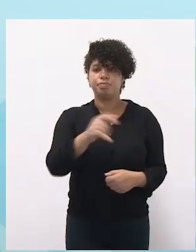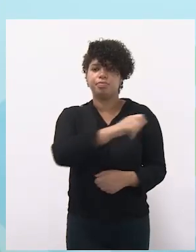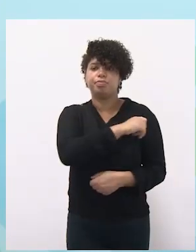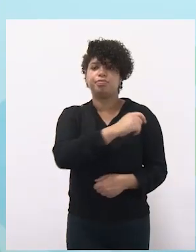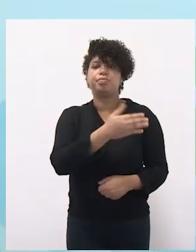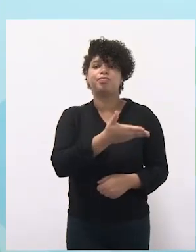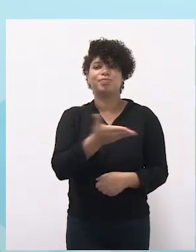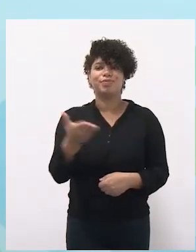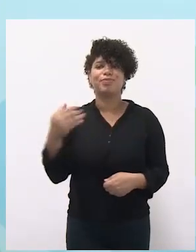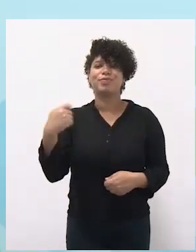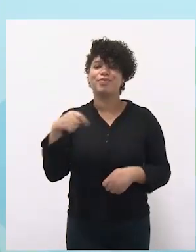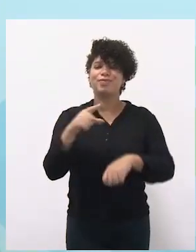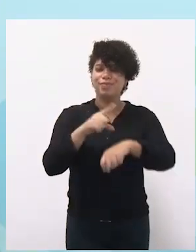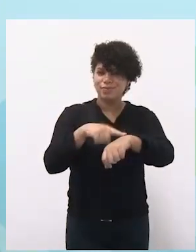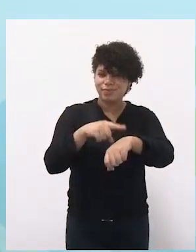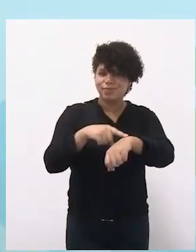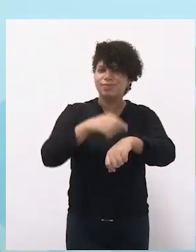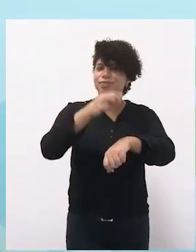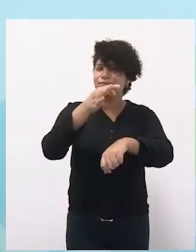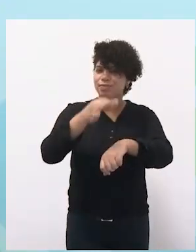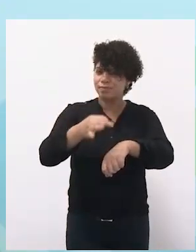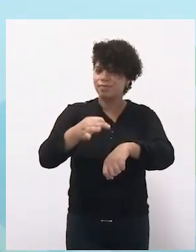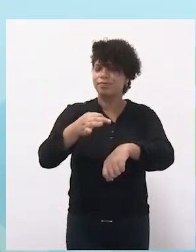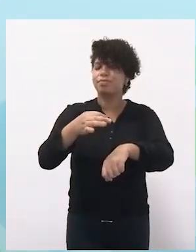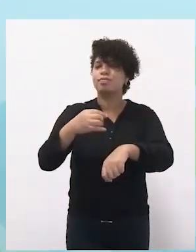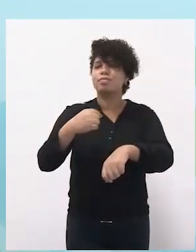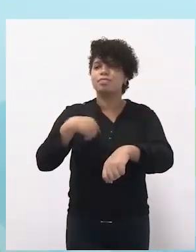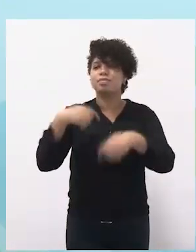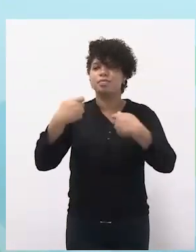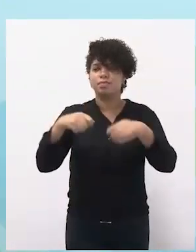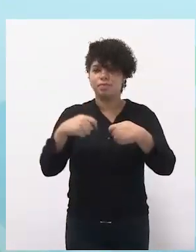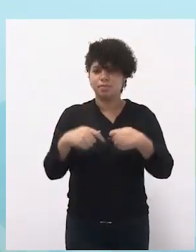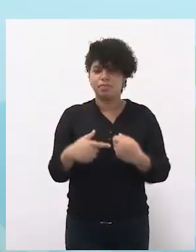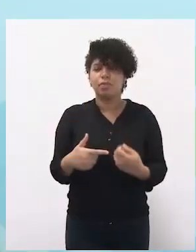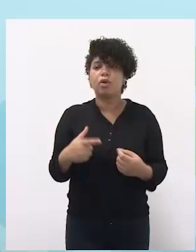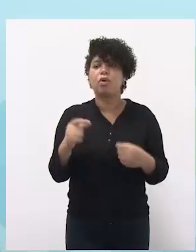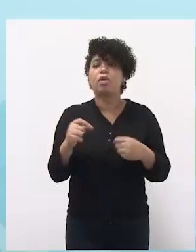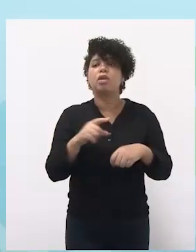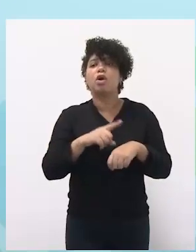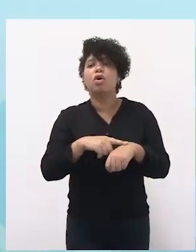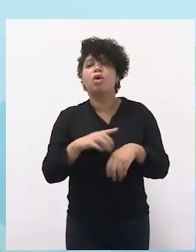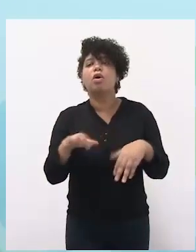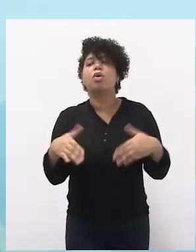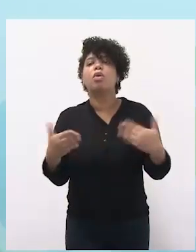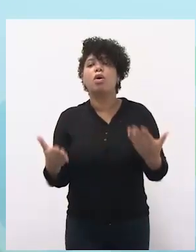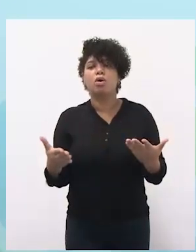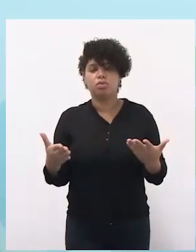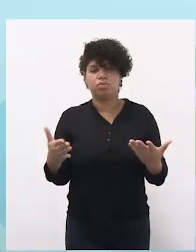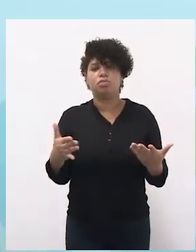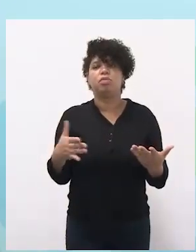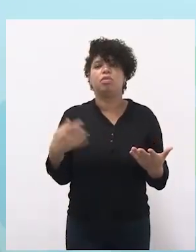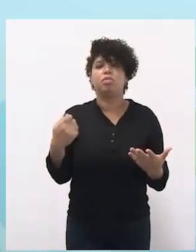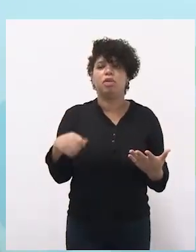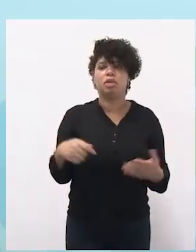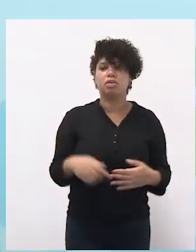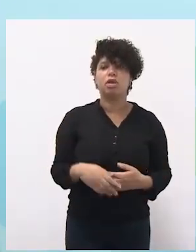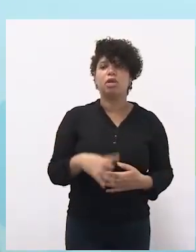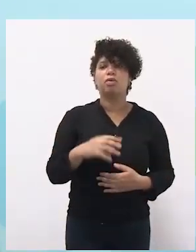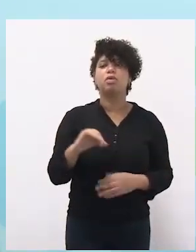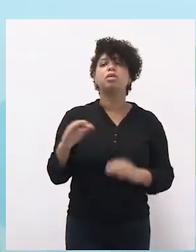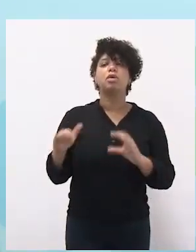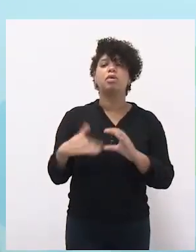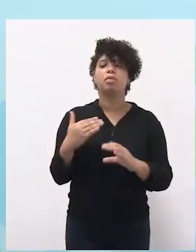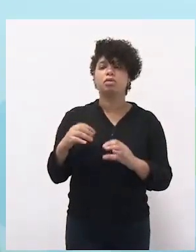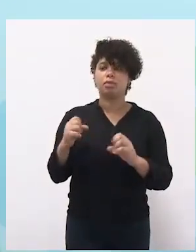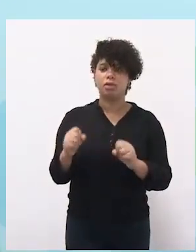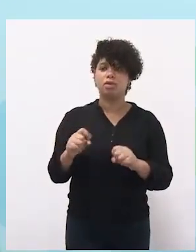que tudo tem um horário. Então, eu terei atendimento para vocês em tal horário, vocês podem me mandar,